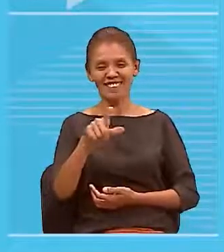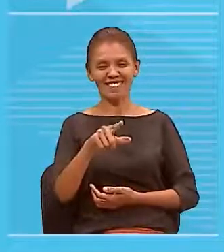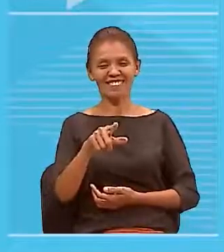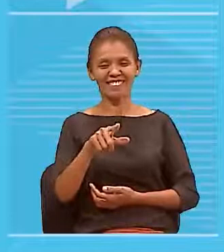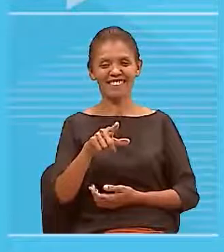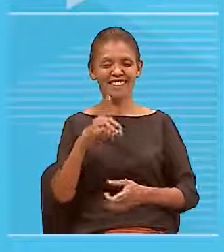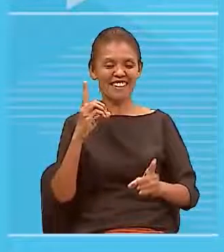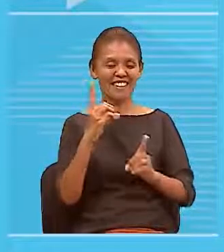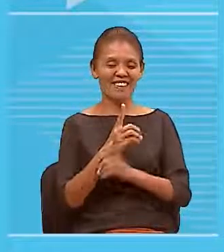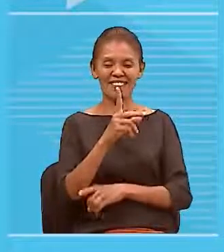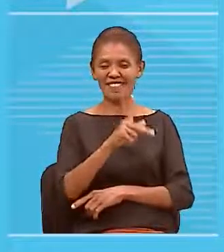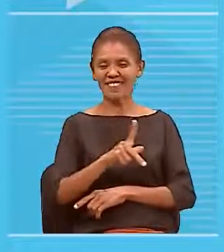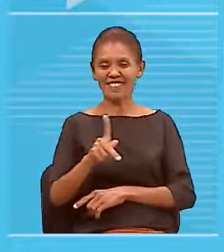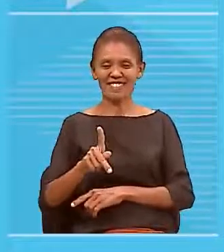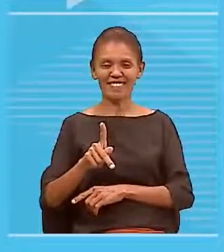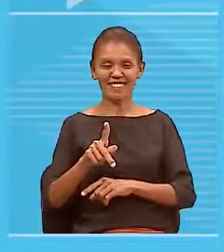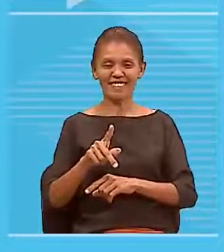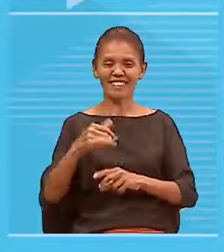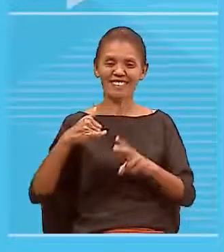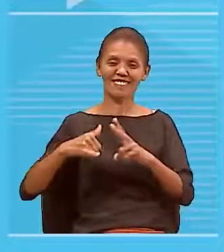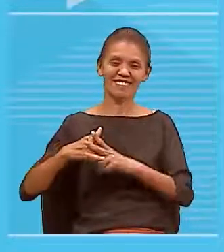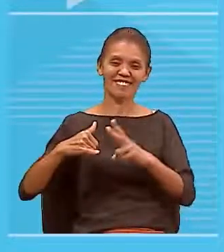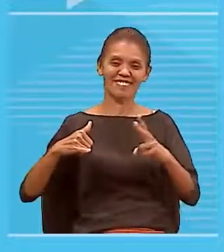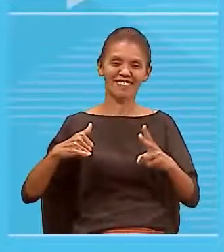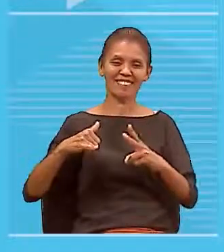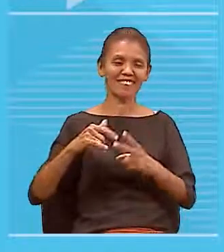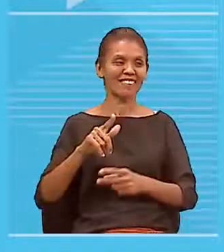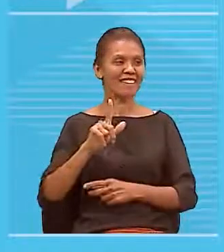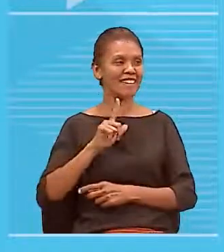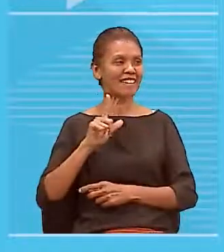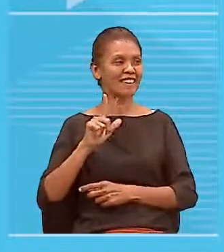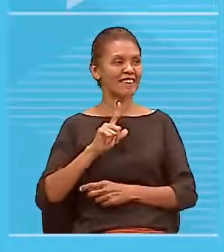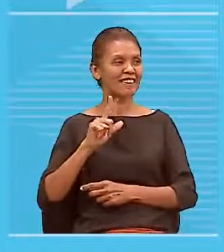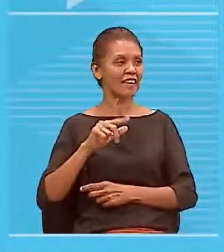Tá certo? E aí a gente tem o nicho, né?